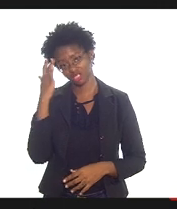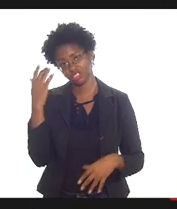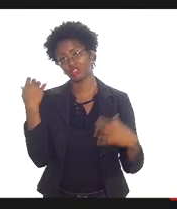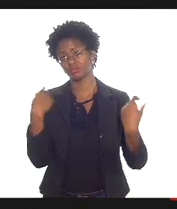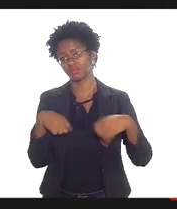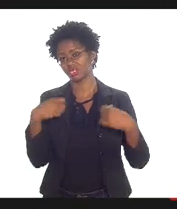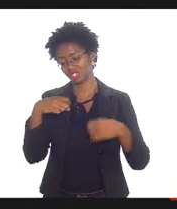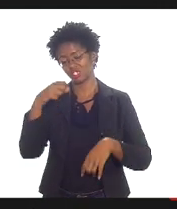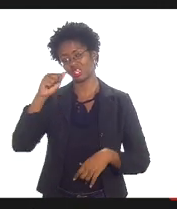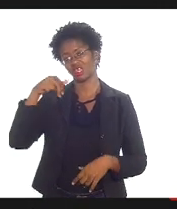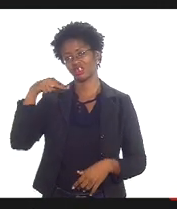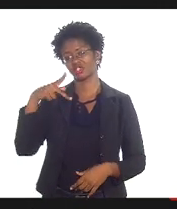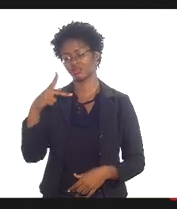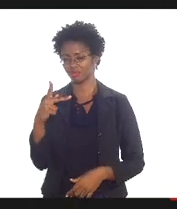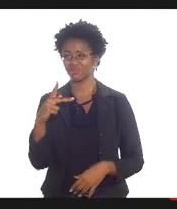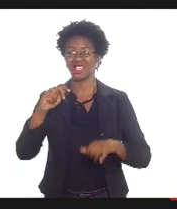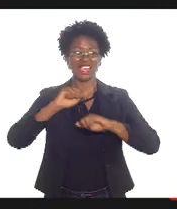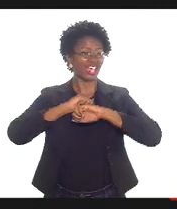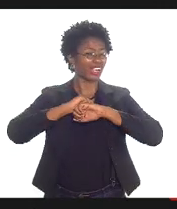deixar isso